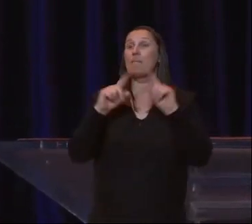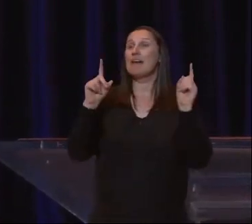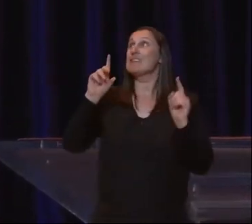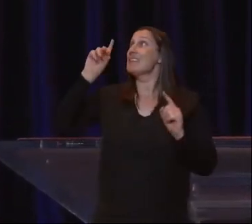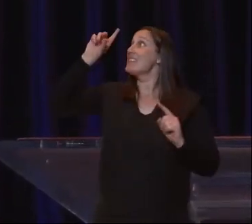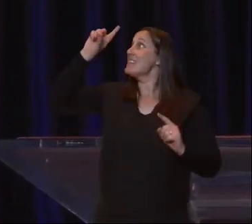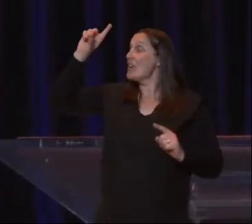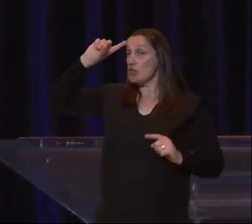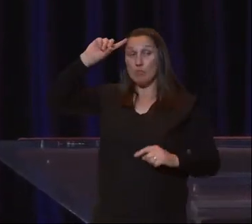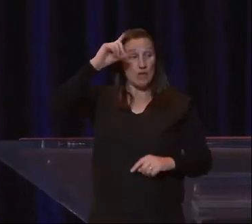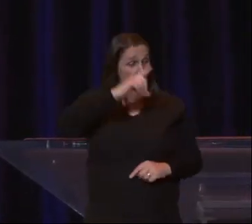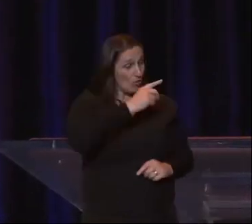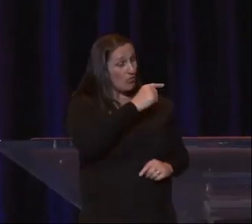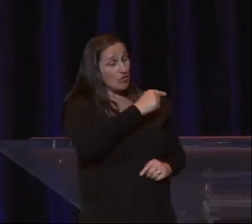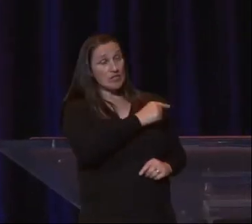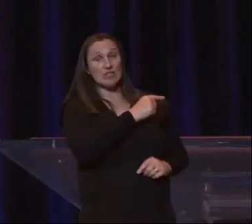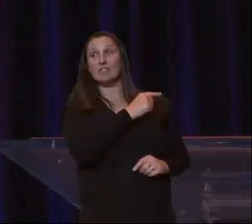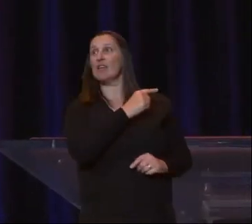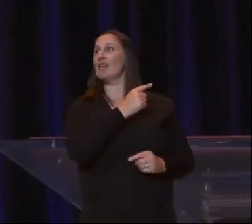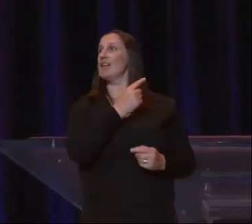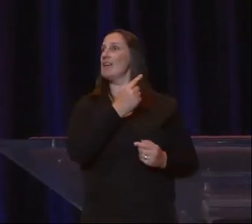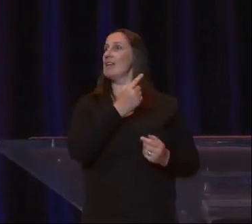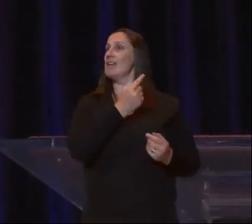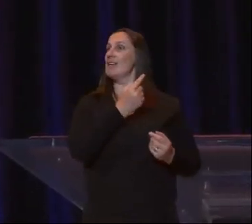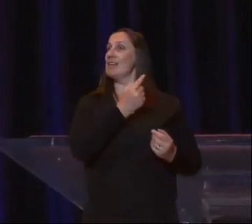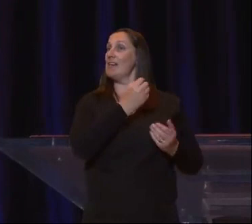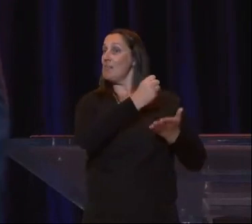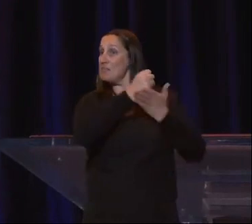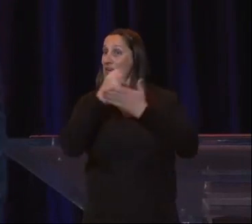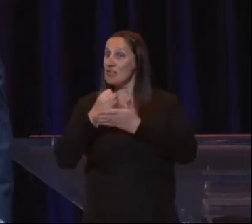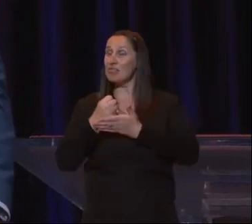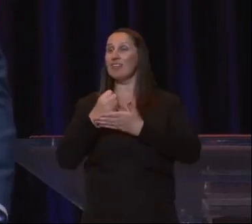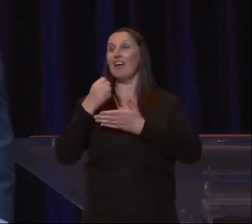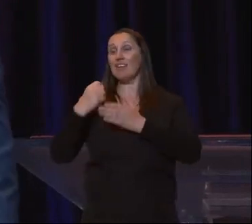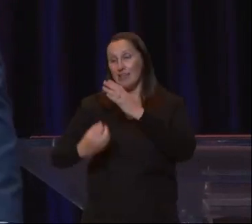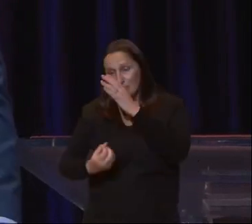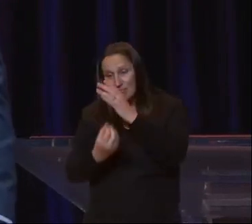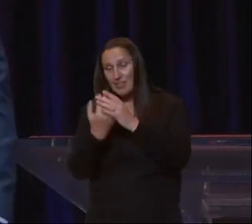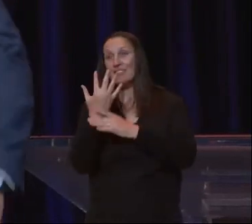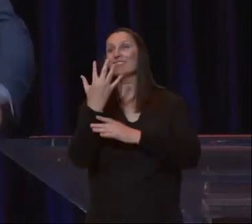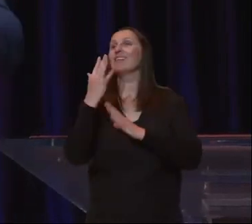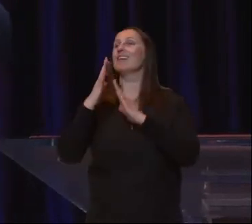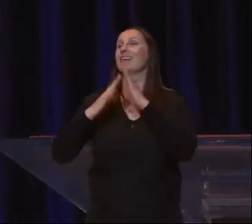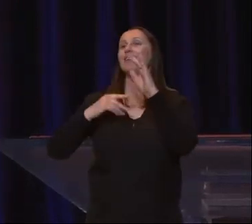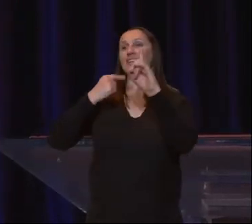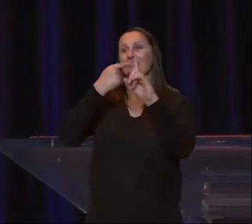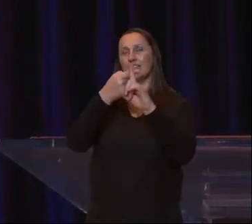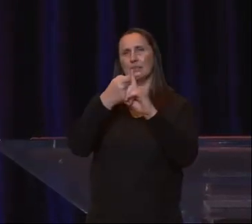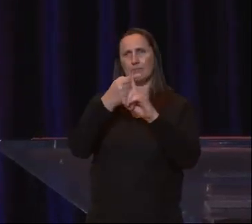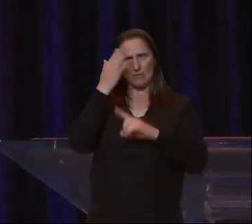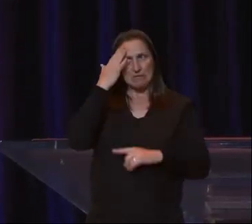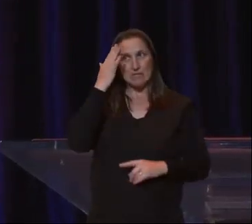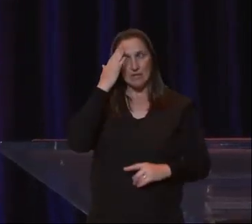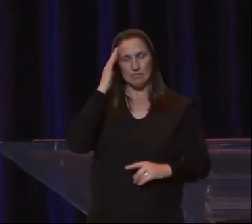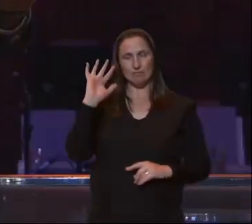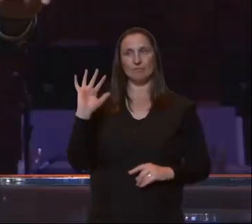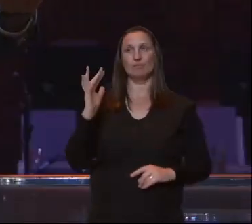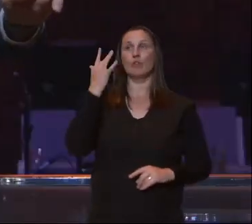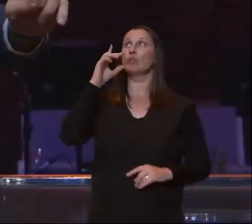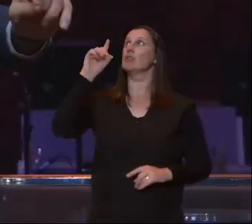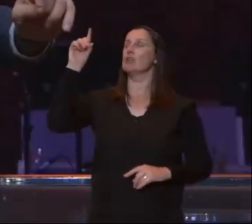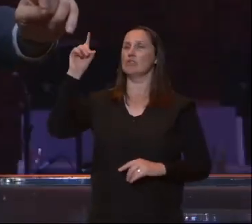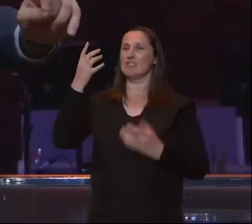mandou vocês no meu quintal, sem pedir nada. Sabe, querido, quando Deus quer fazer